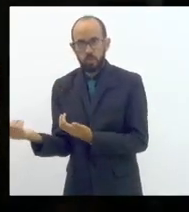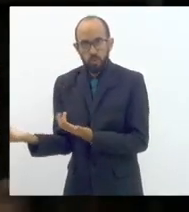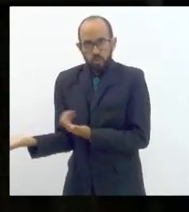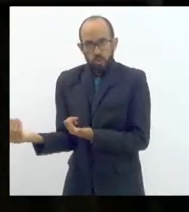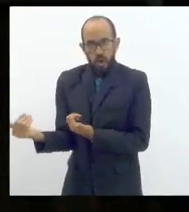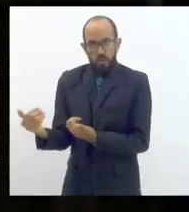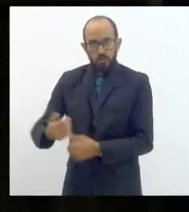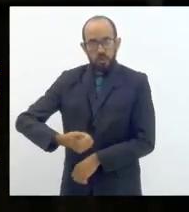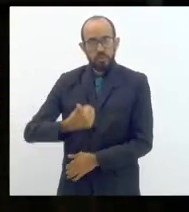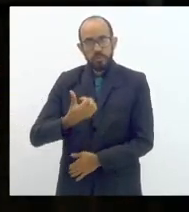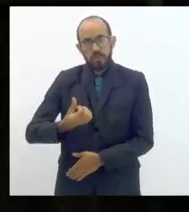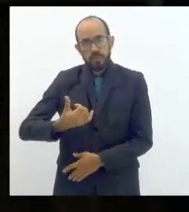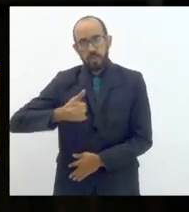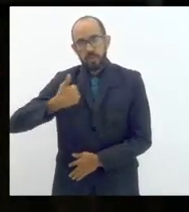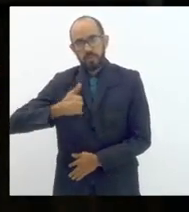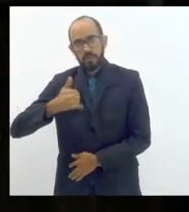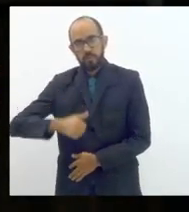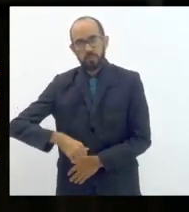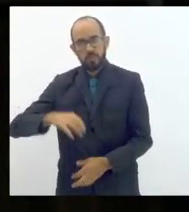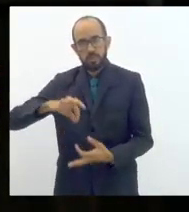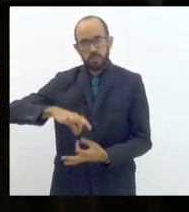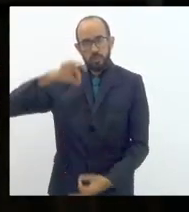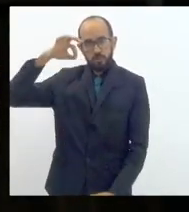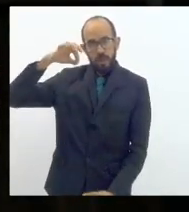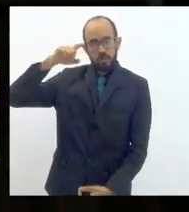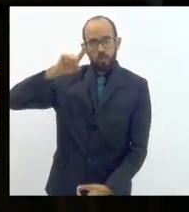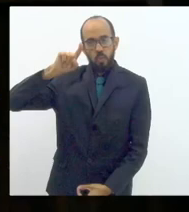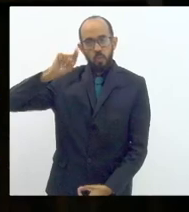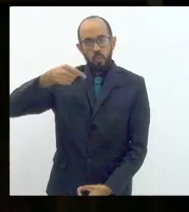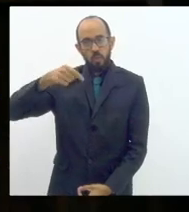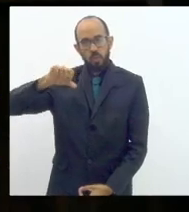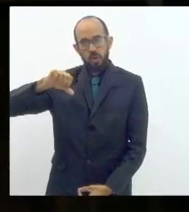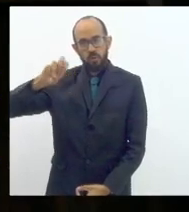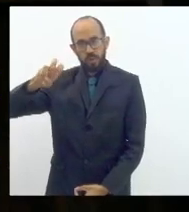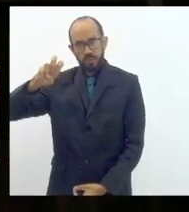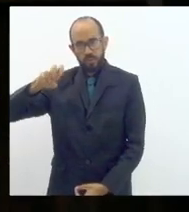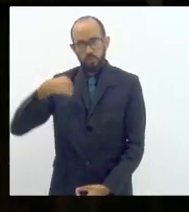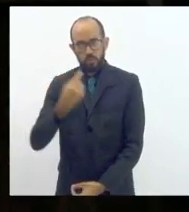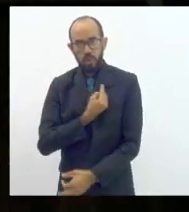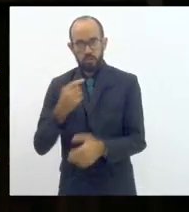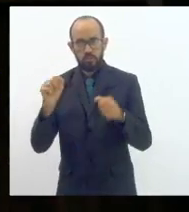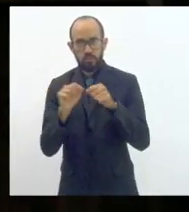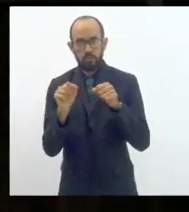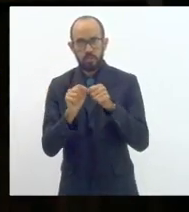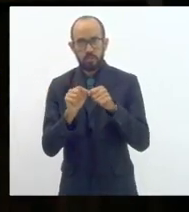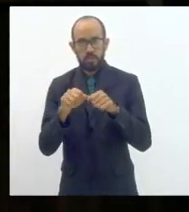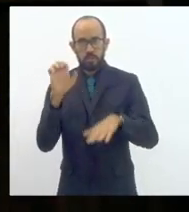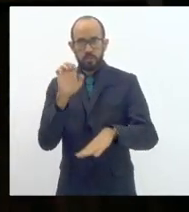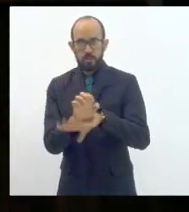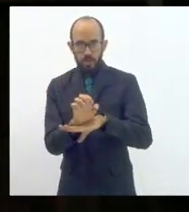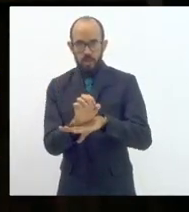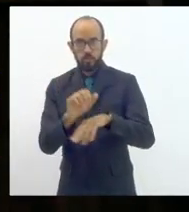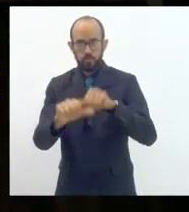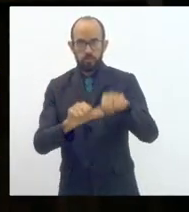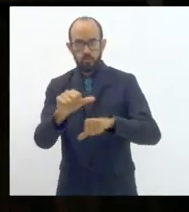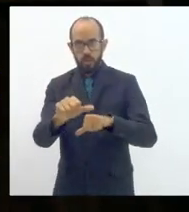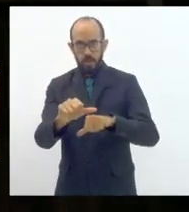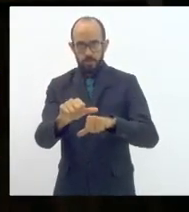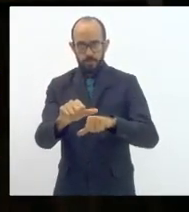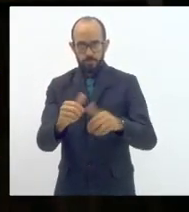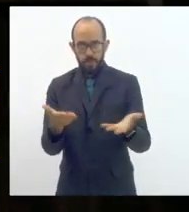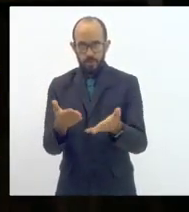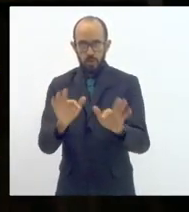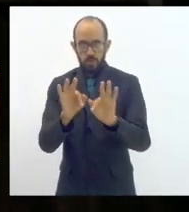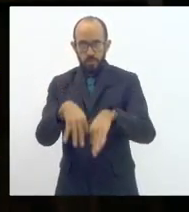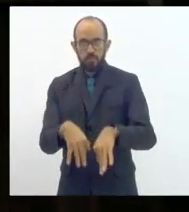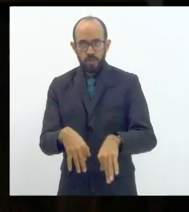tenho 1,95 m, mas tenho 16 anos. Nós vamos fazer com que esse Estado mude. Para concluir. Para